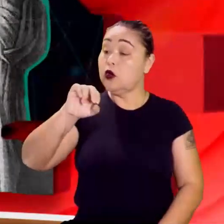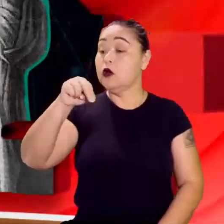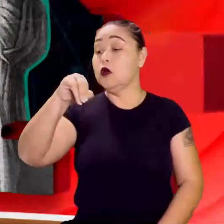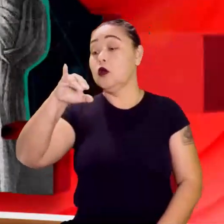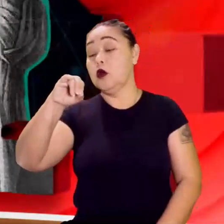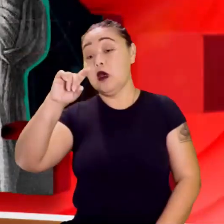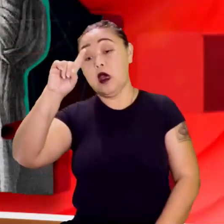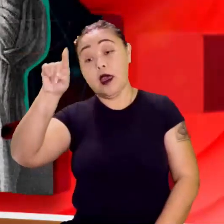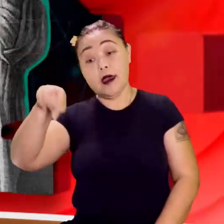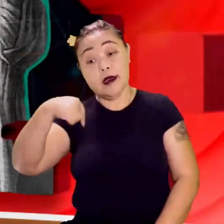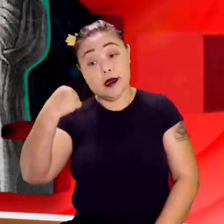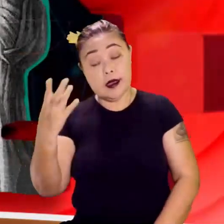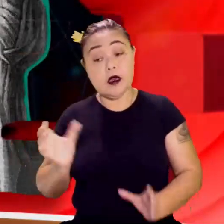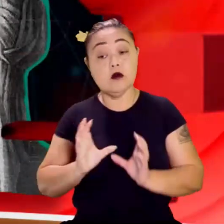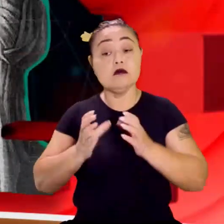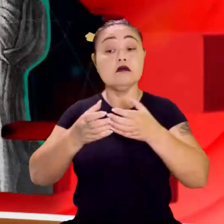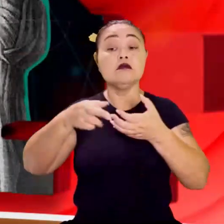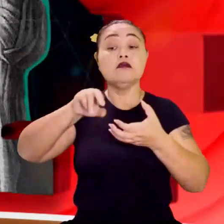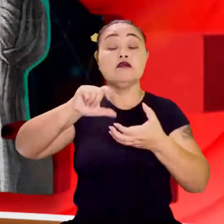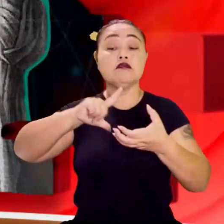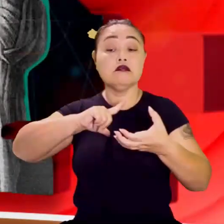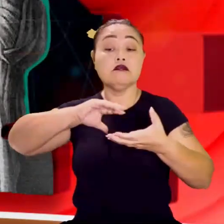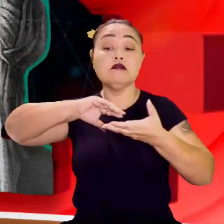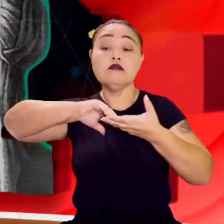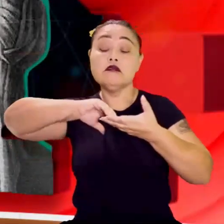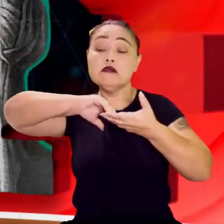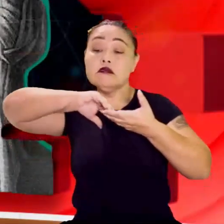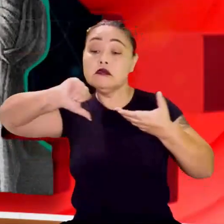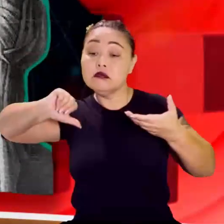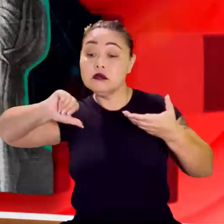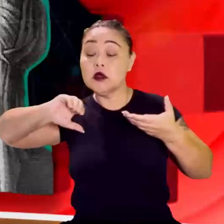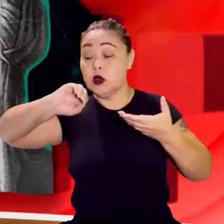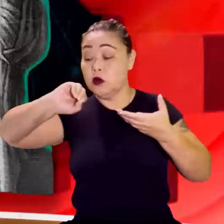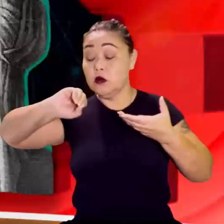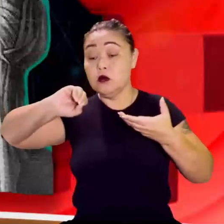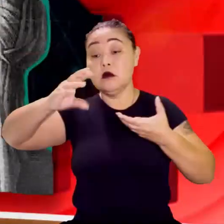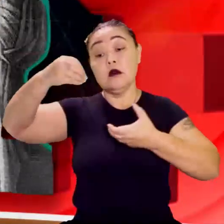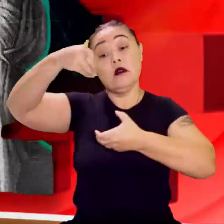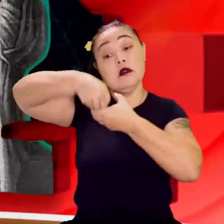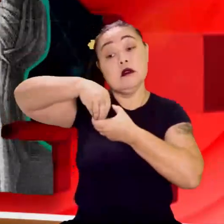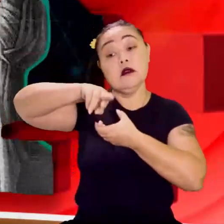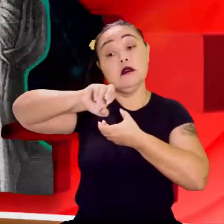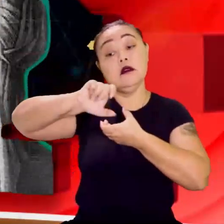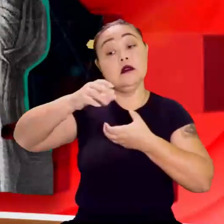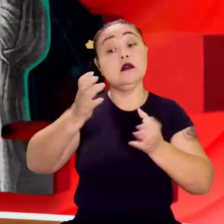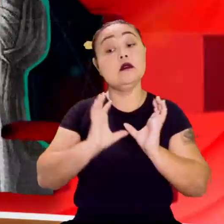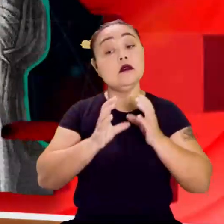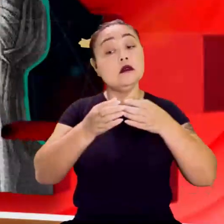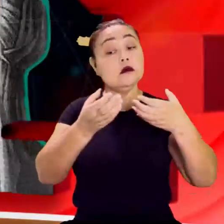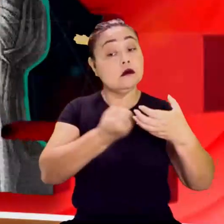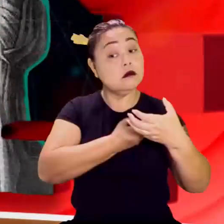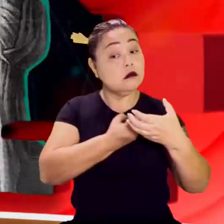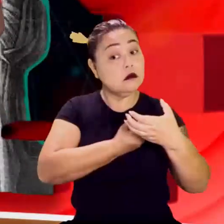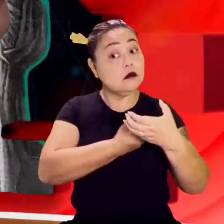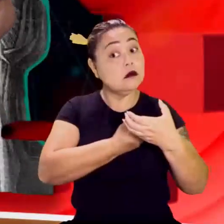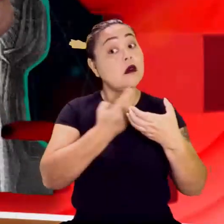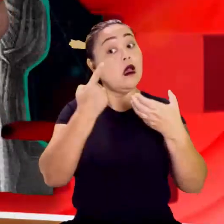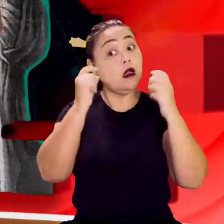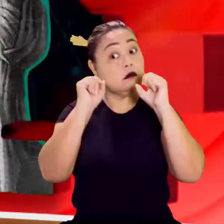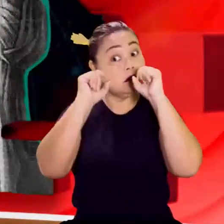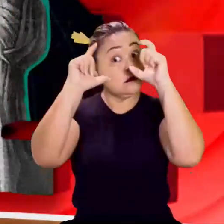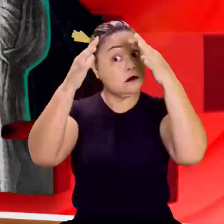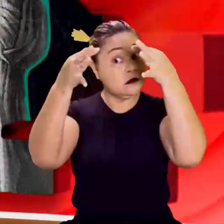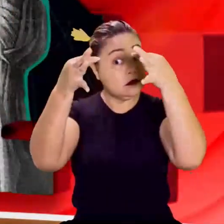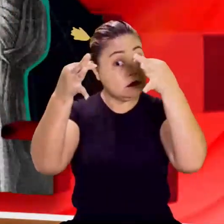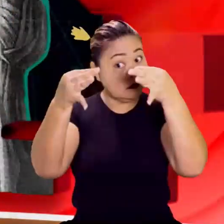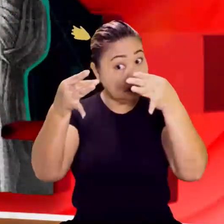reais positivos, excluindo 0, nos reais. Atenção a esses